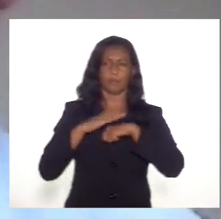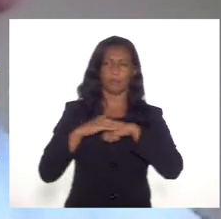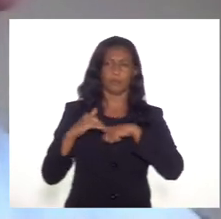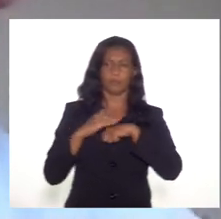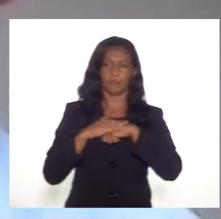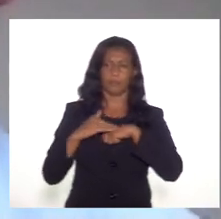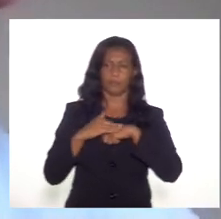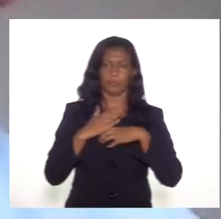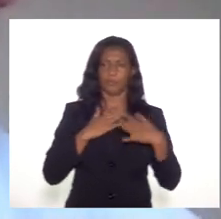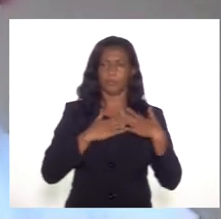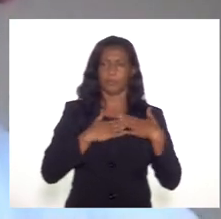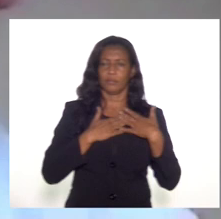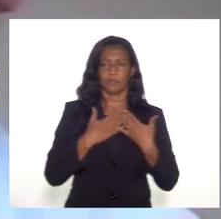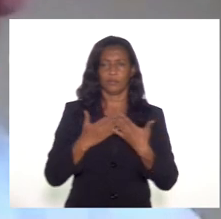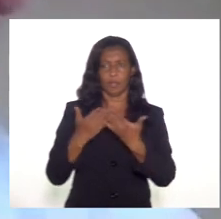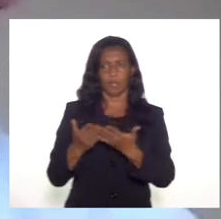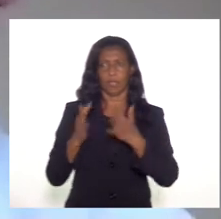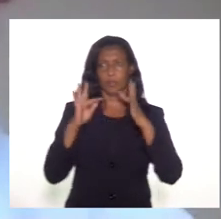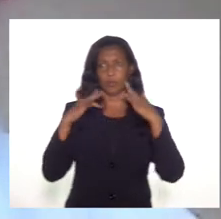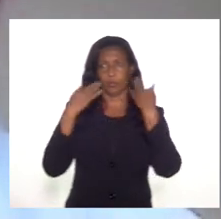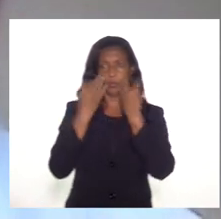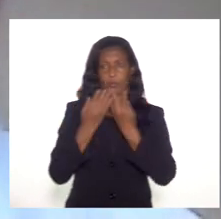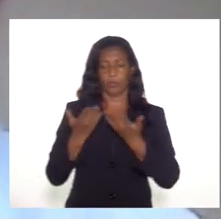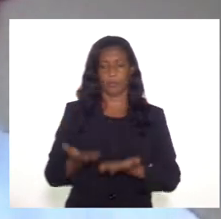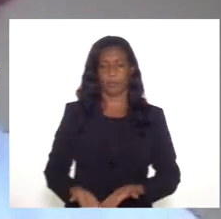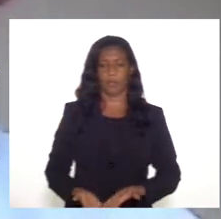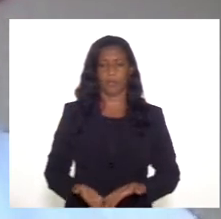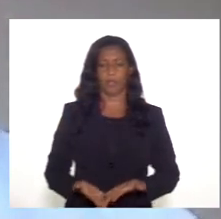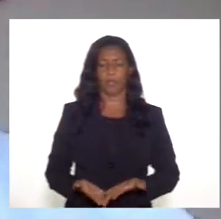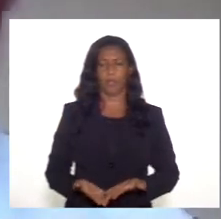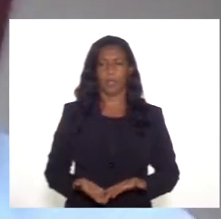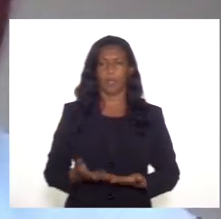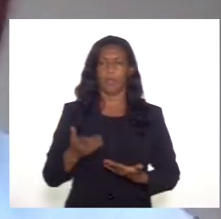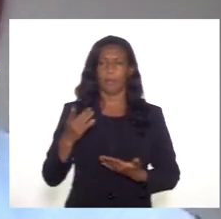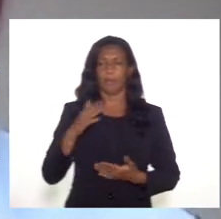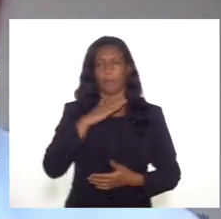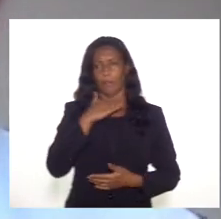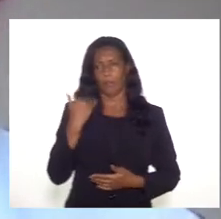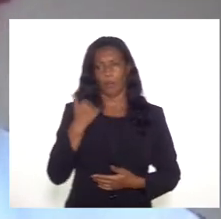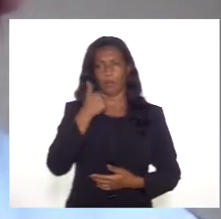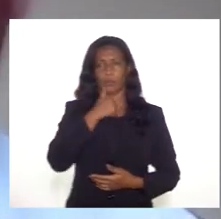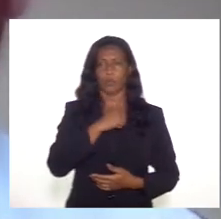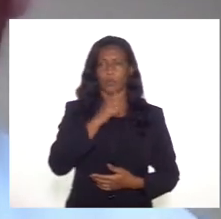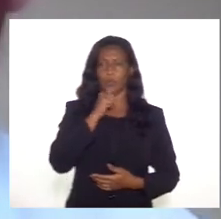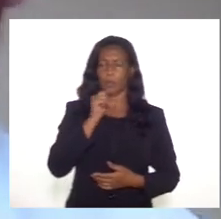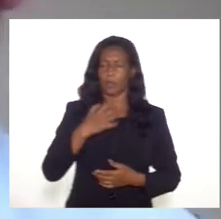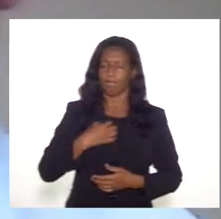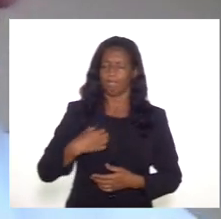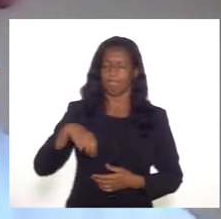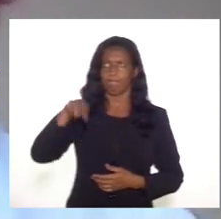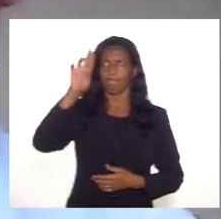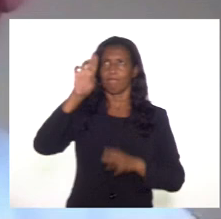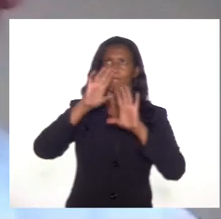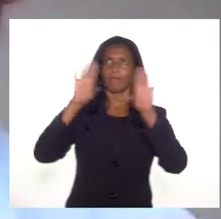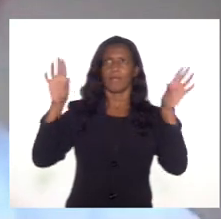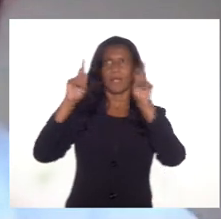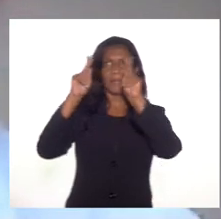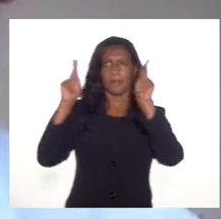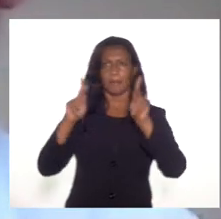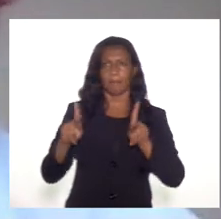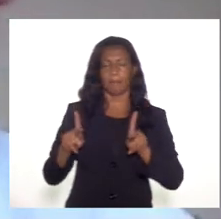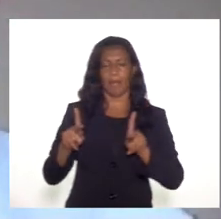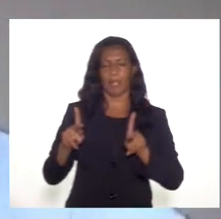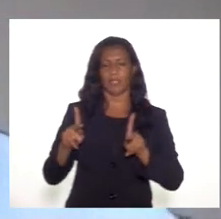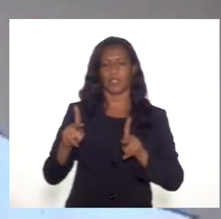solidariedade à Vossa Excelência, à sua família, enfim, pelo passamento de sua mãe, que ela esteja em paz, e sua família guarde sempre as